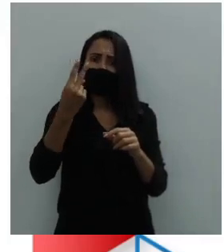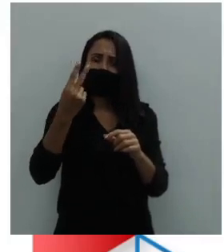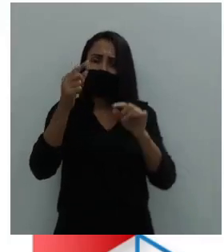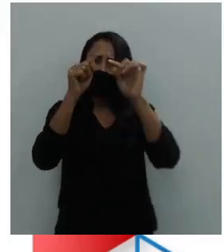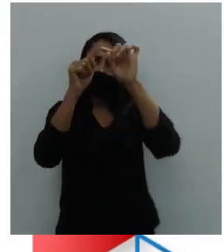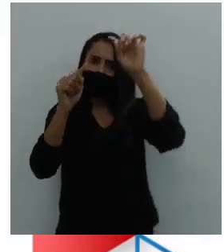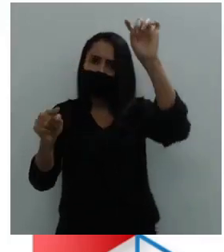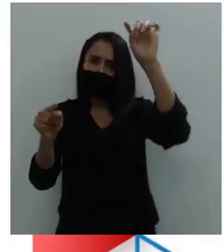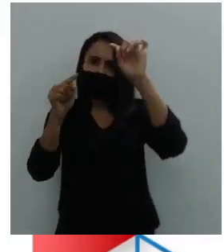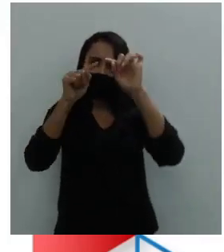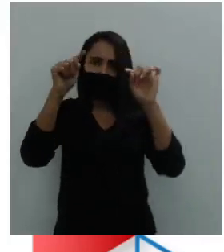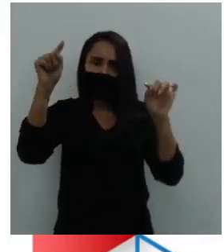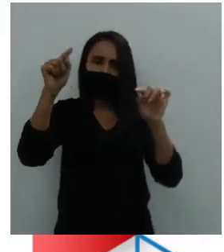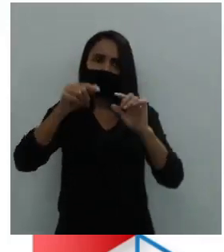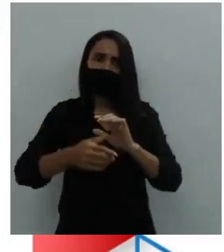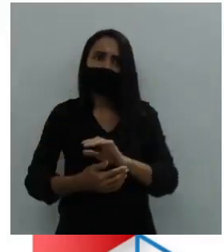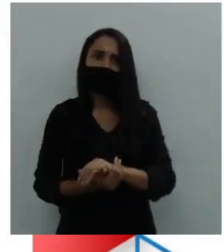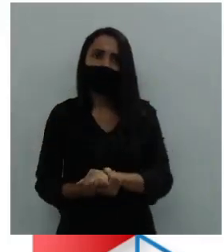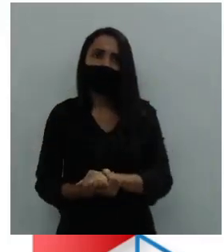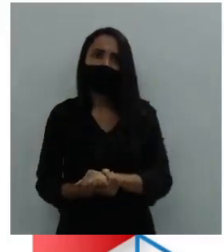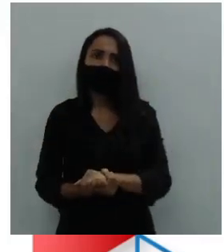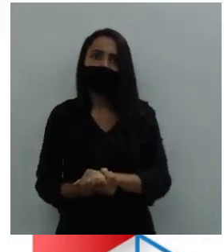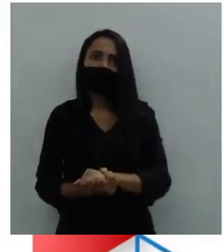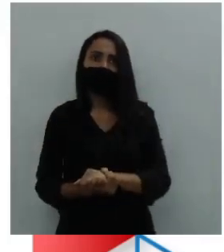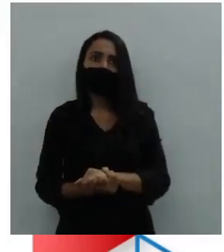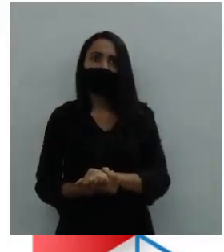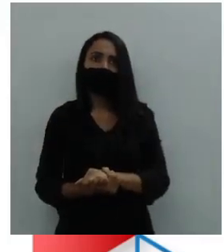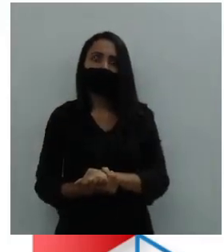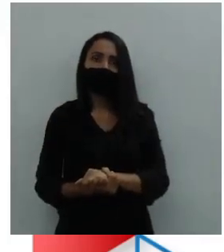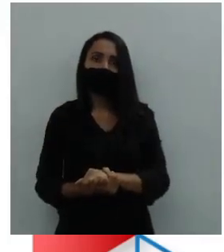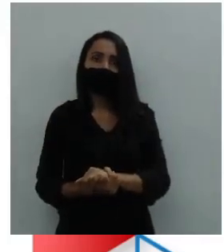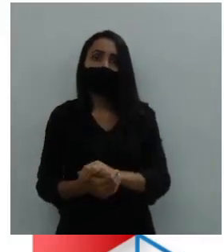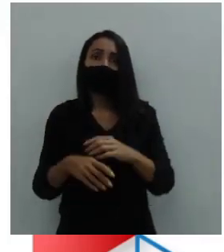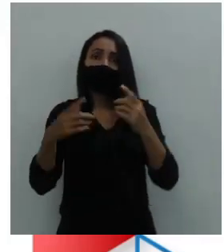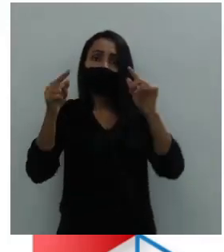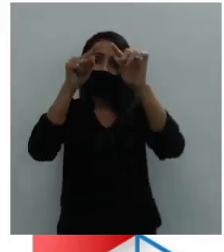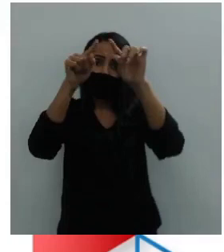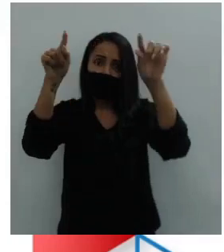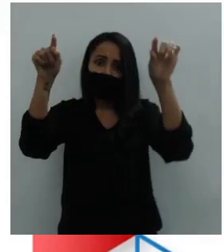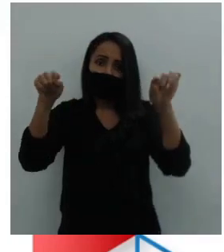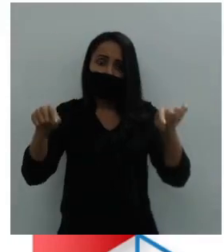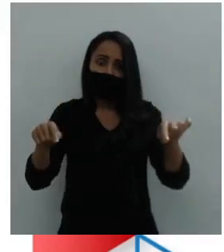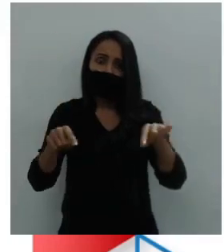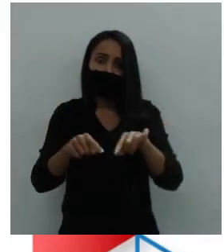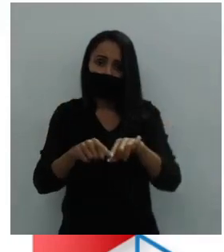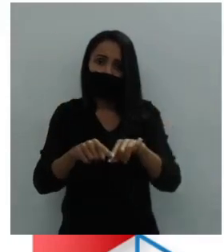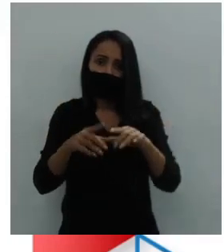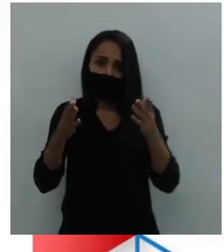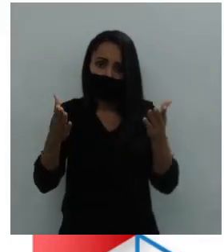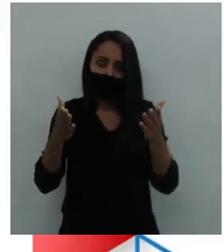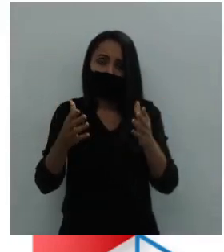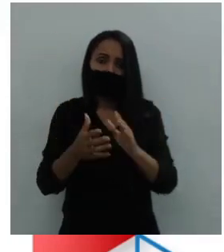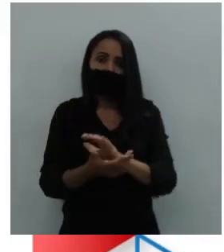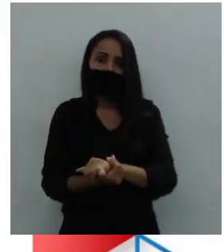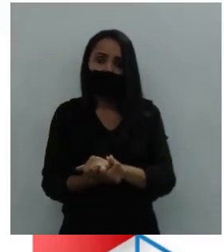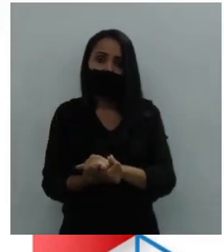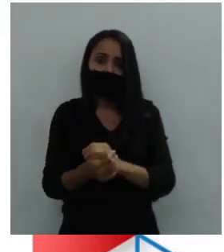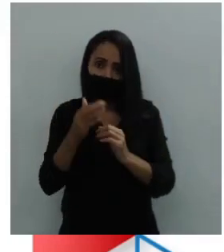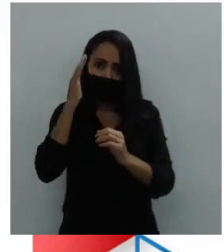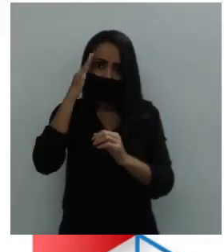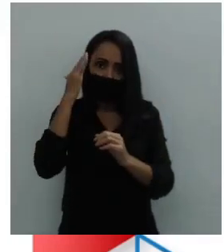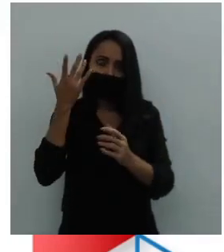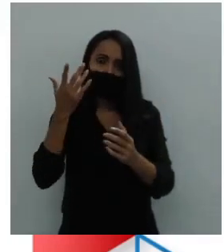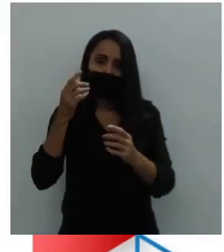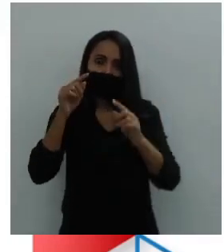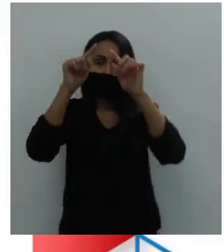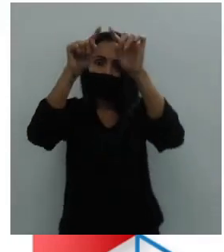duas posições, esses dois pares ordenados são suficientes. Se é um quadrado, confia comigo, se é um quadrado, os 4 lados são iguais,